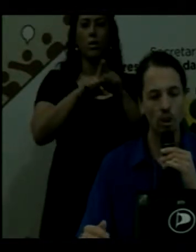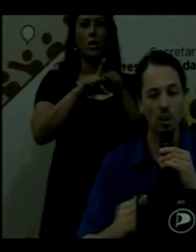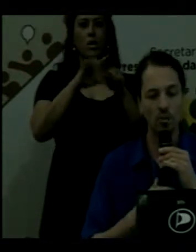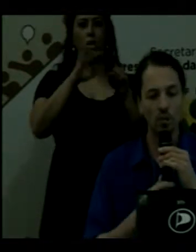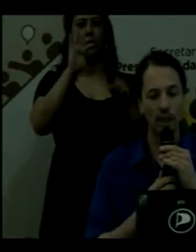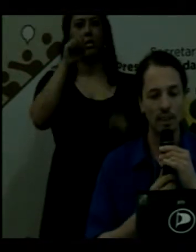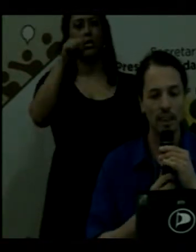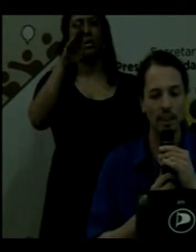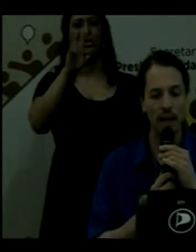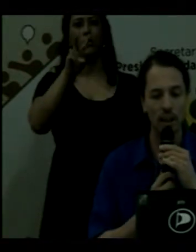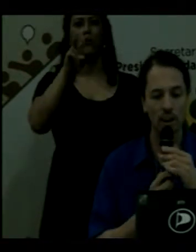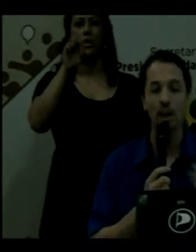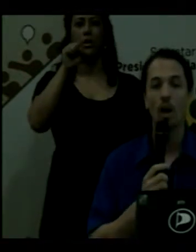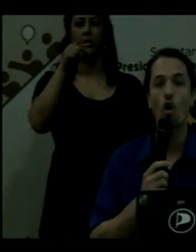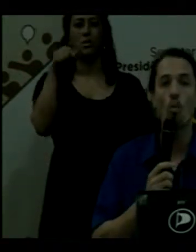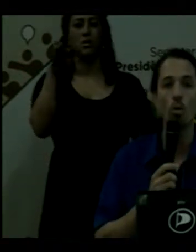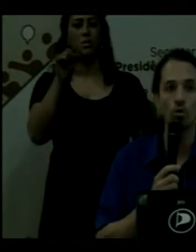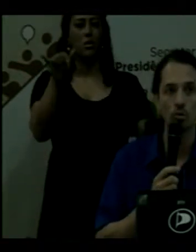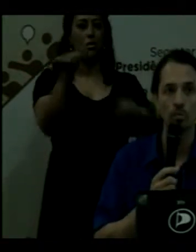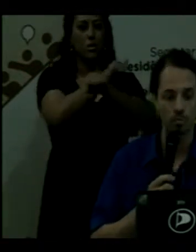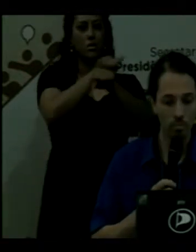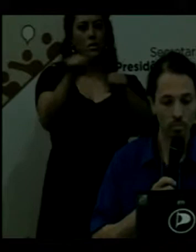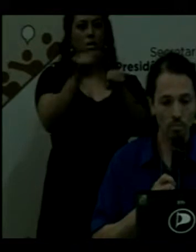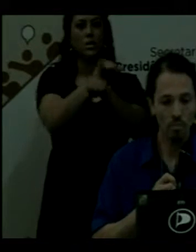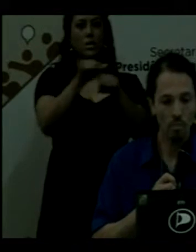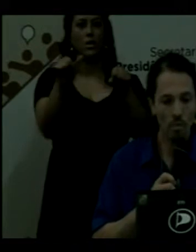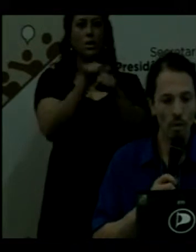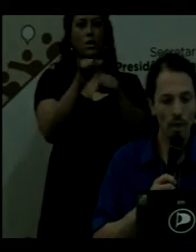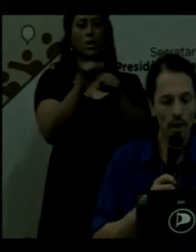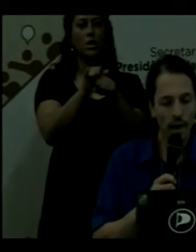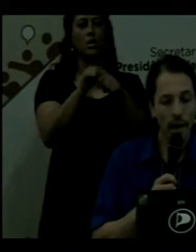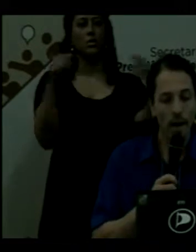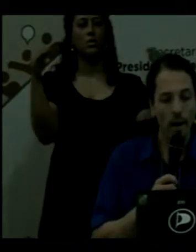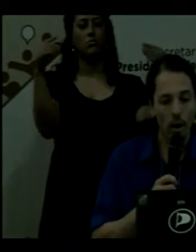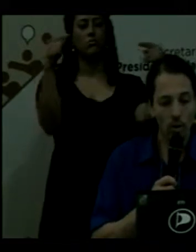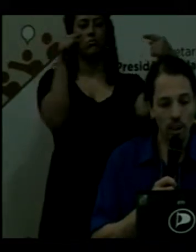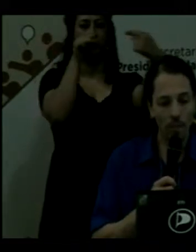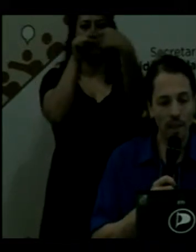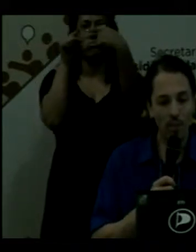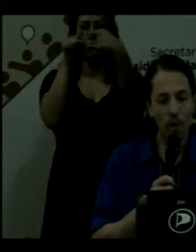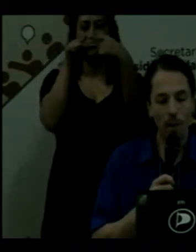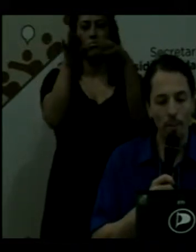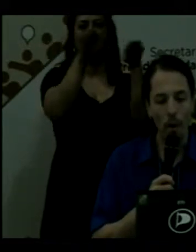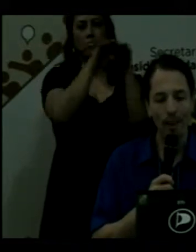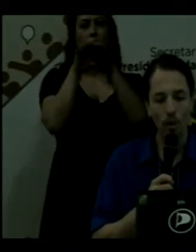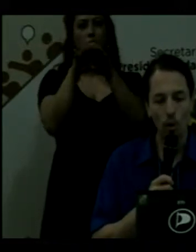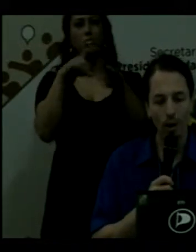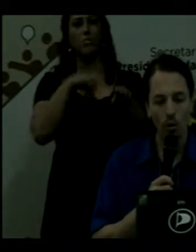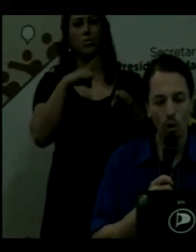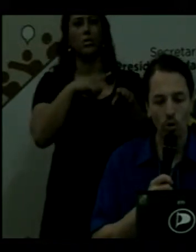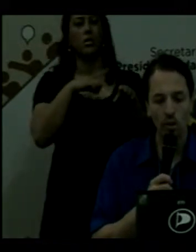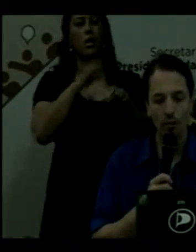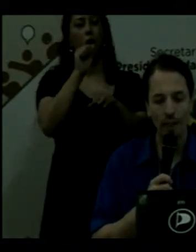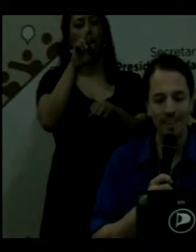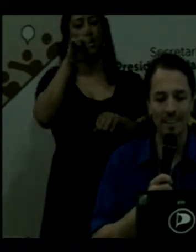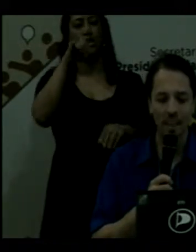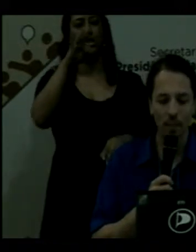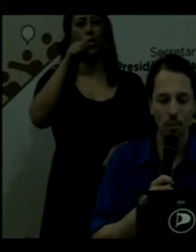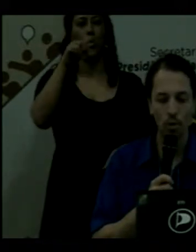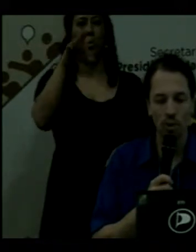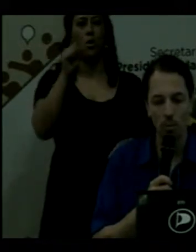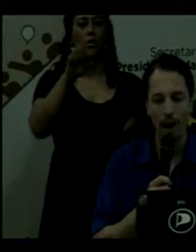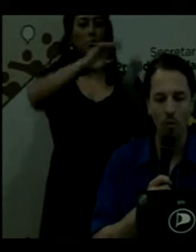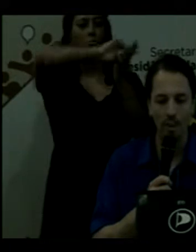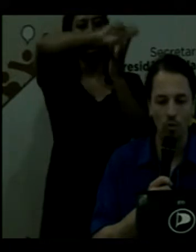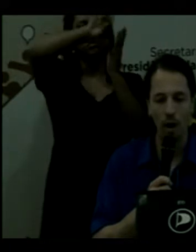focalizando objetivos e estratégias comuns. O sistema deve ter um papel articulador dos diferentes